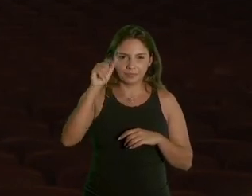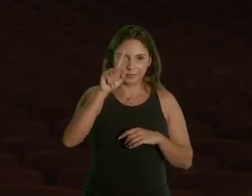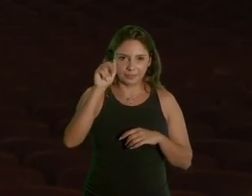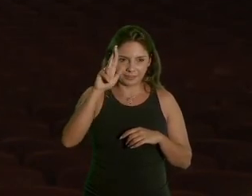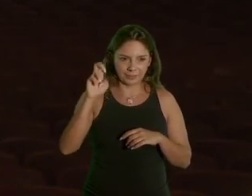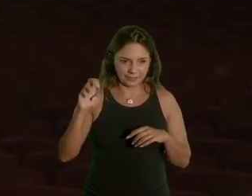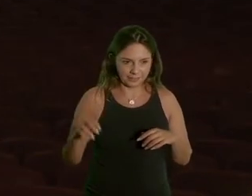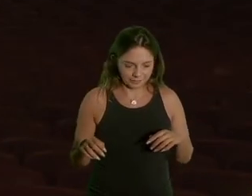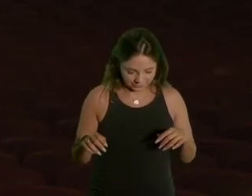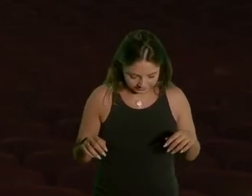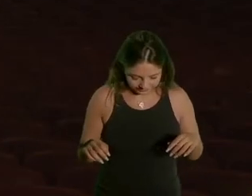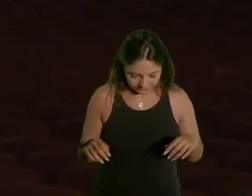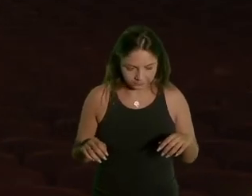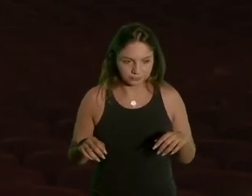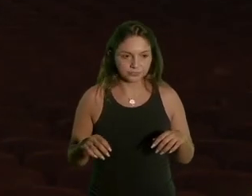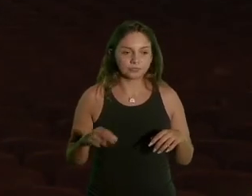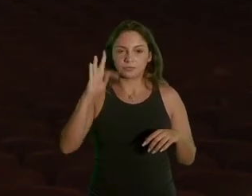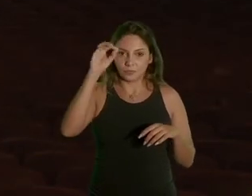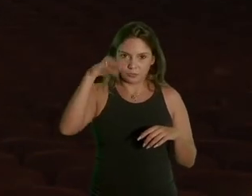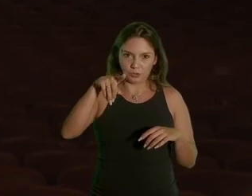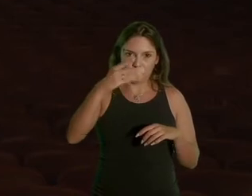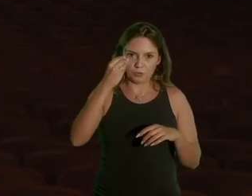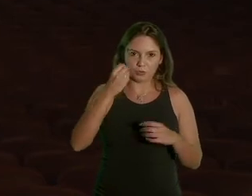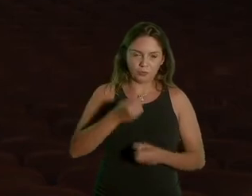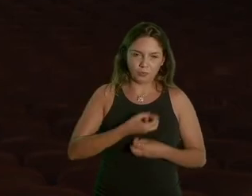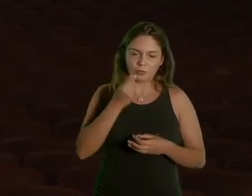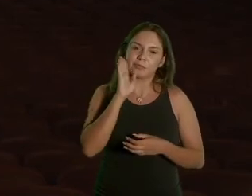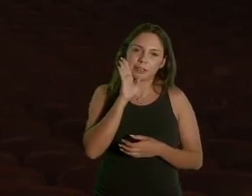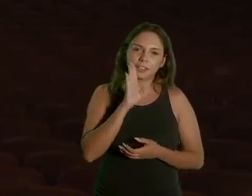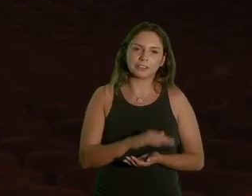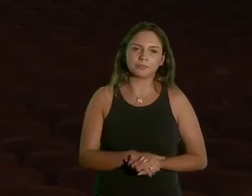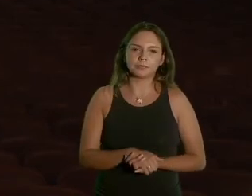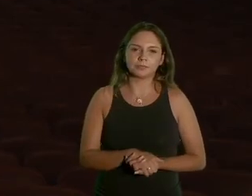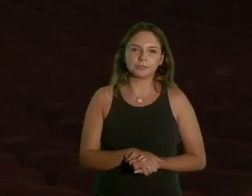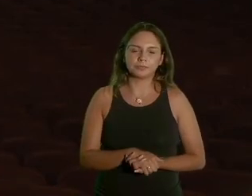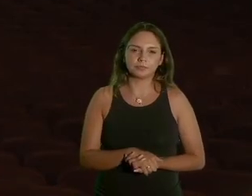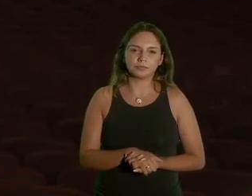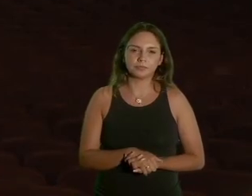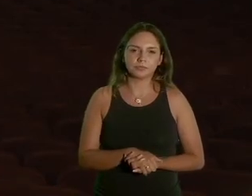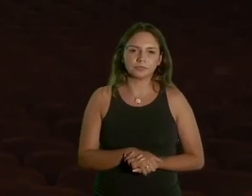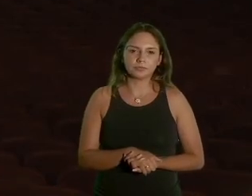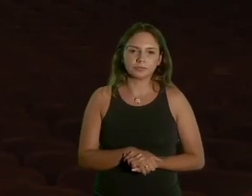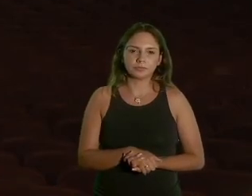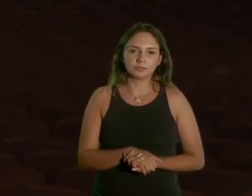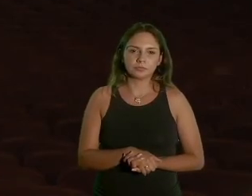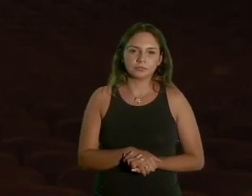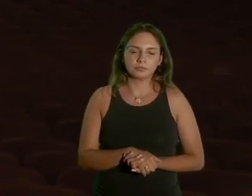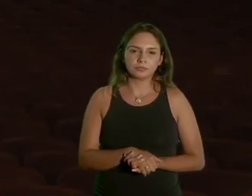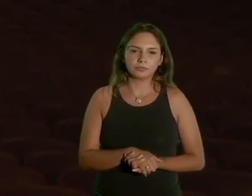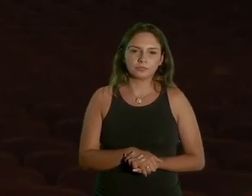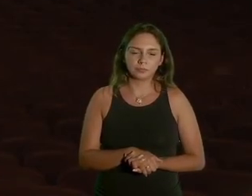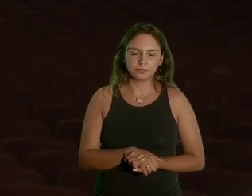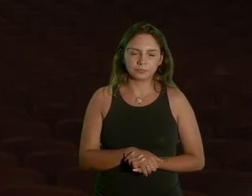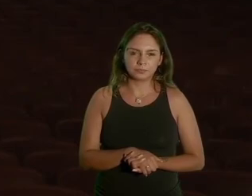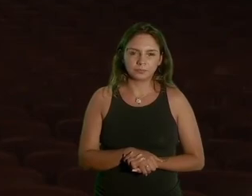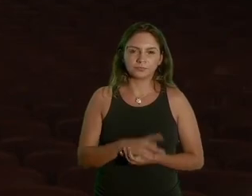esses elogios. Exatamente. O Tom é um poeta muito bacana. Também está nesse mesmo caminho que nós todos. Olha só.